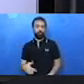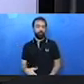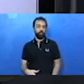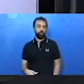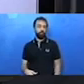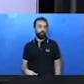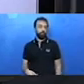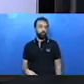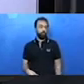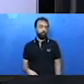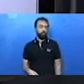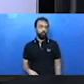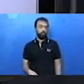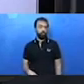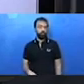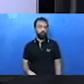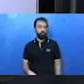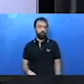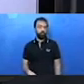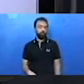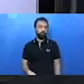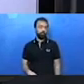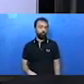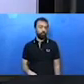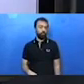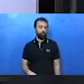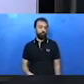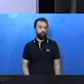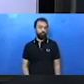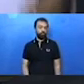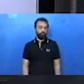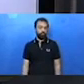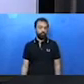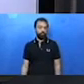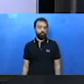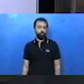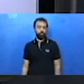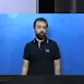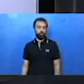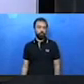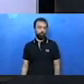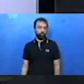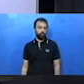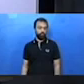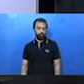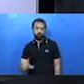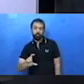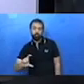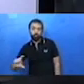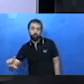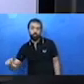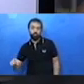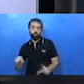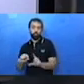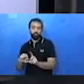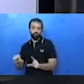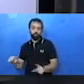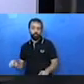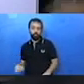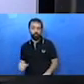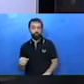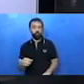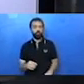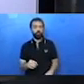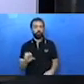1977. Ele foi válido até 1977. Aqui embaixo está mostrando o estado de